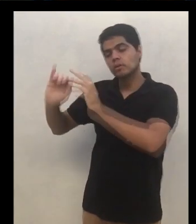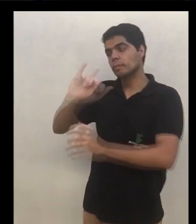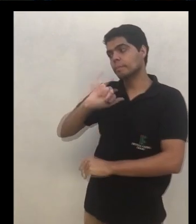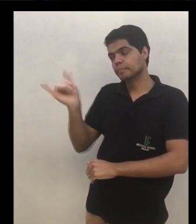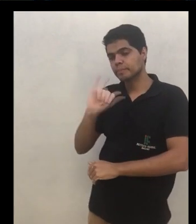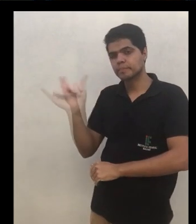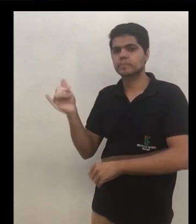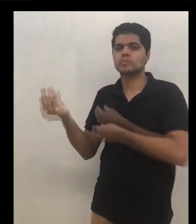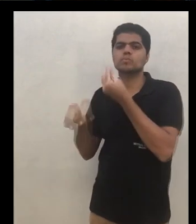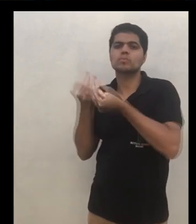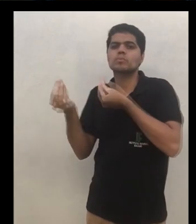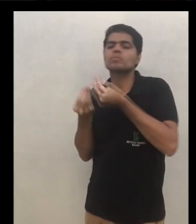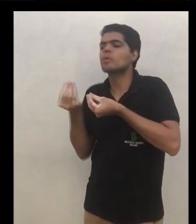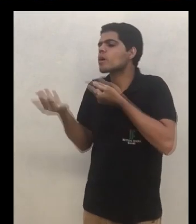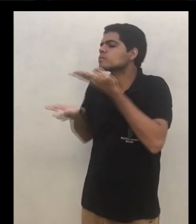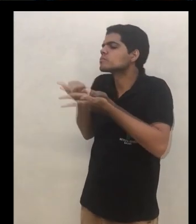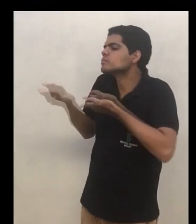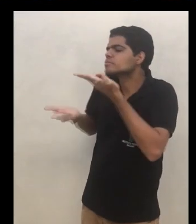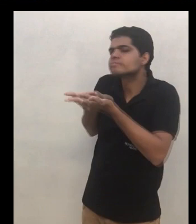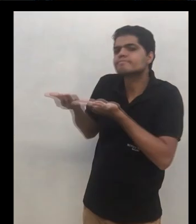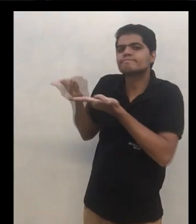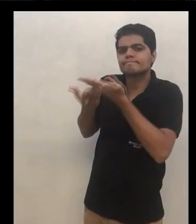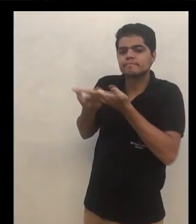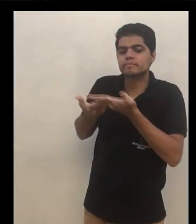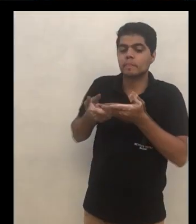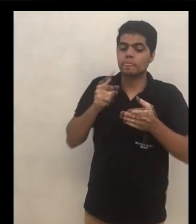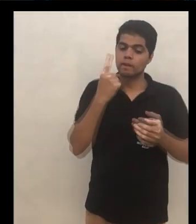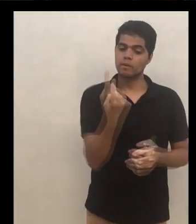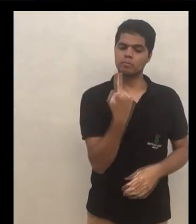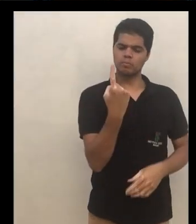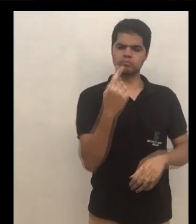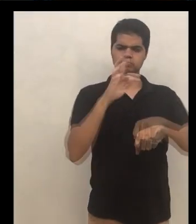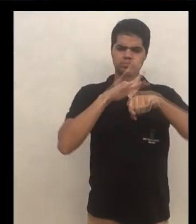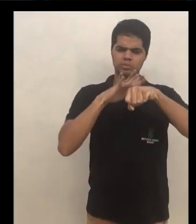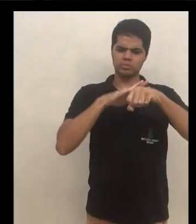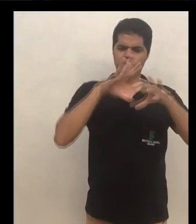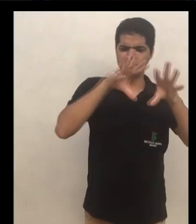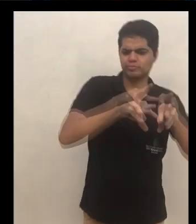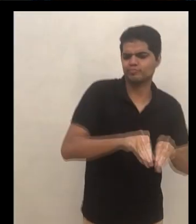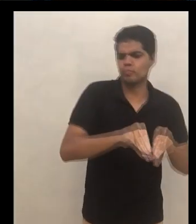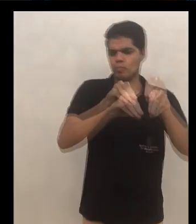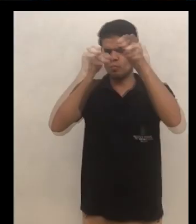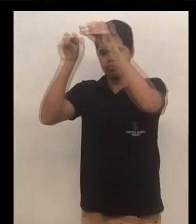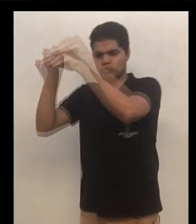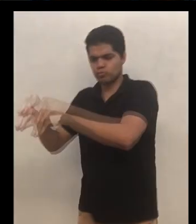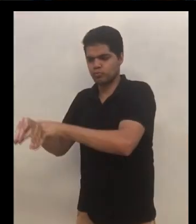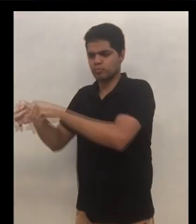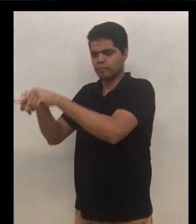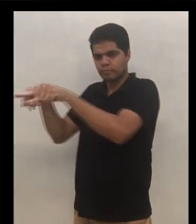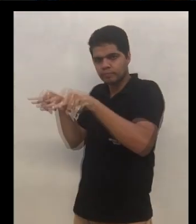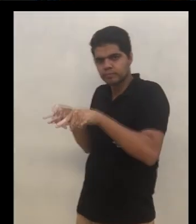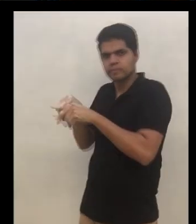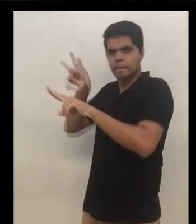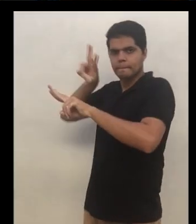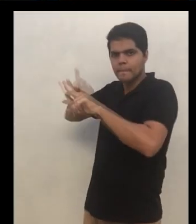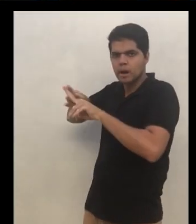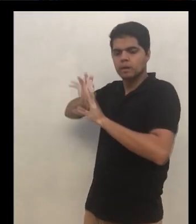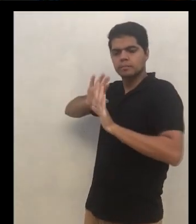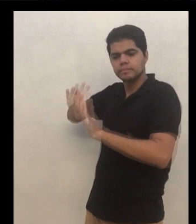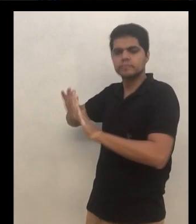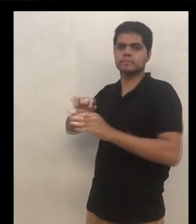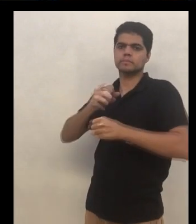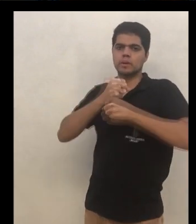animal poderá ser tratado, a gente sempre fala para separar esse animal. O animal pode ser tratado 2 vezes ao ano com